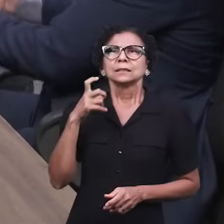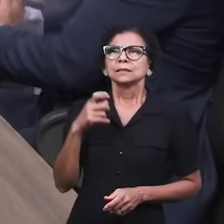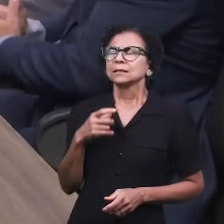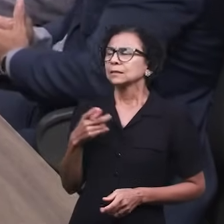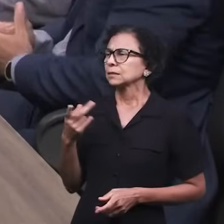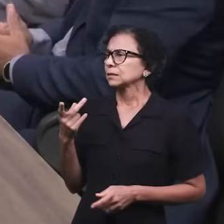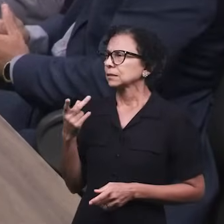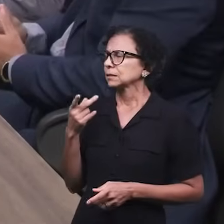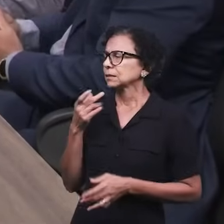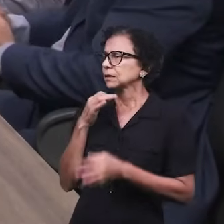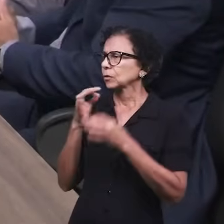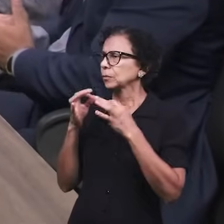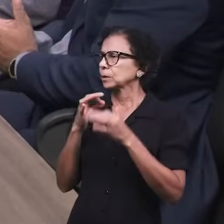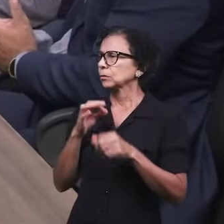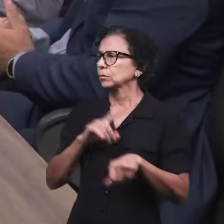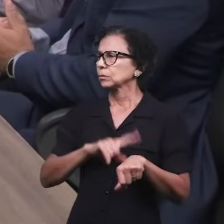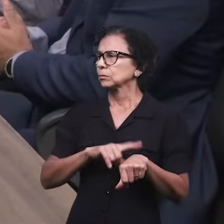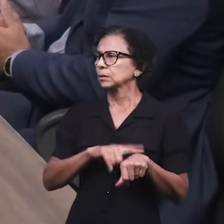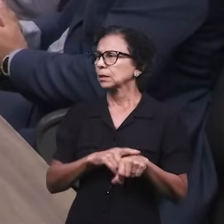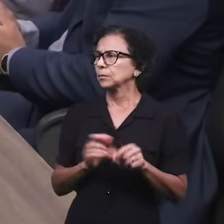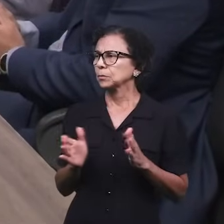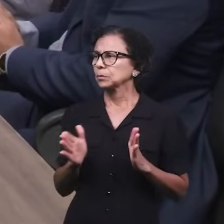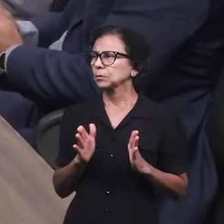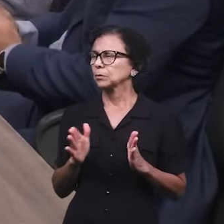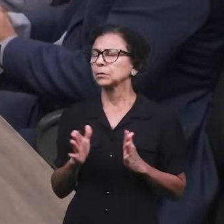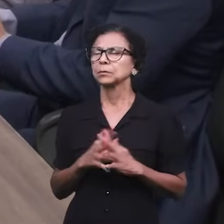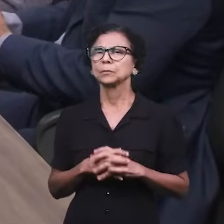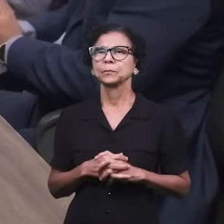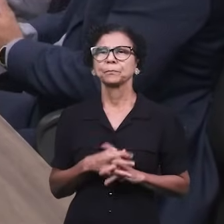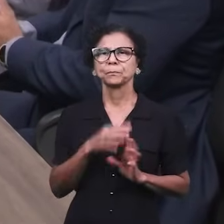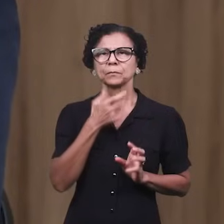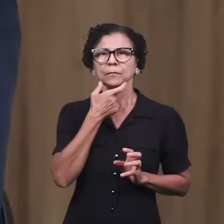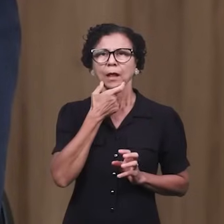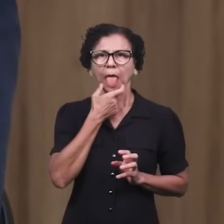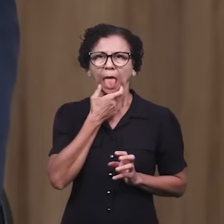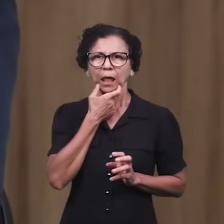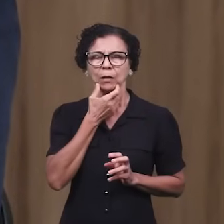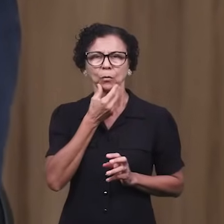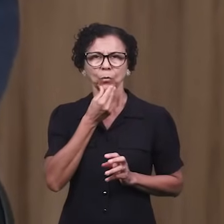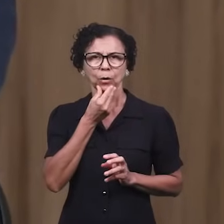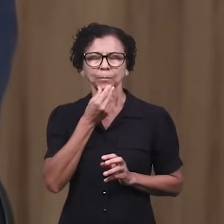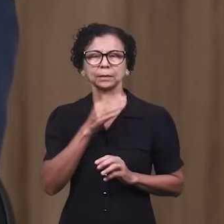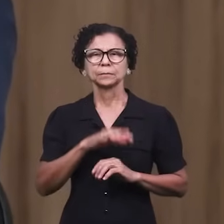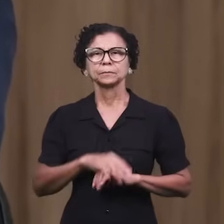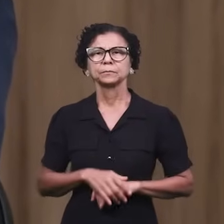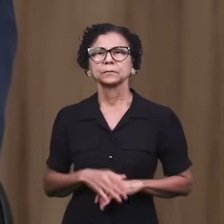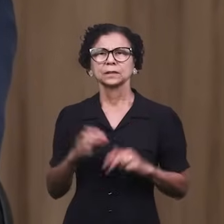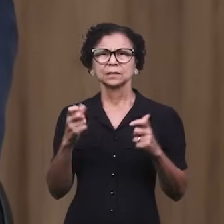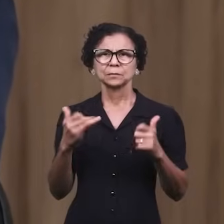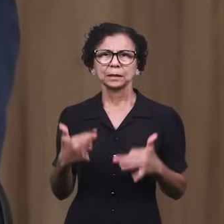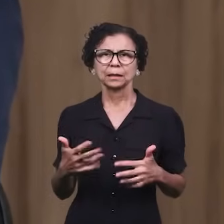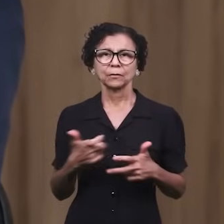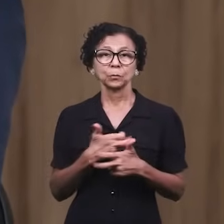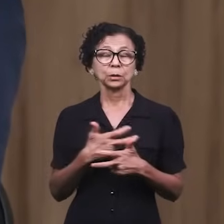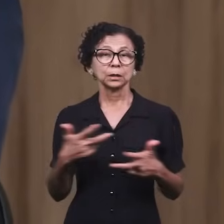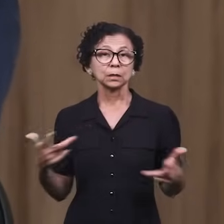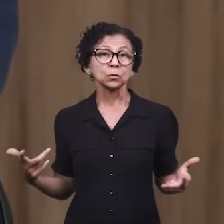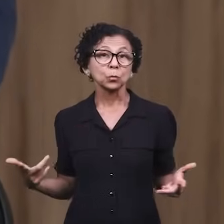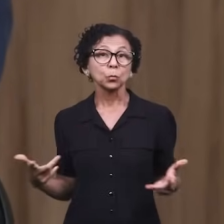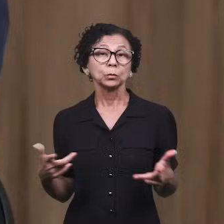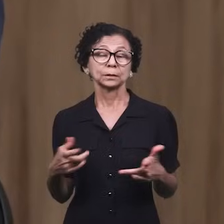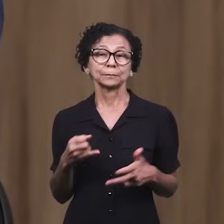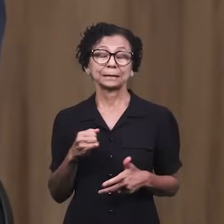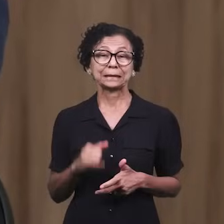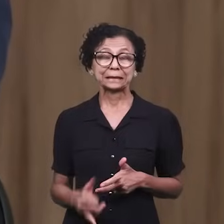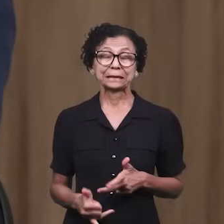falou do tempo, né? E a questão é a seguinte, que Newton, ele explicava muita coisa, mas quando ia para corpos